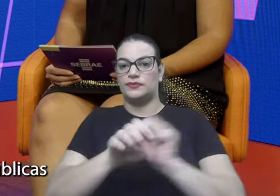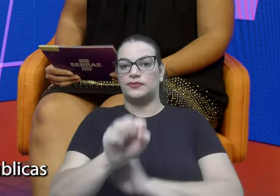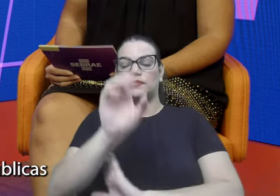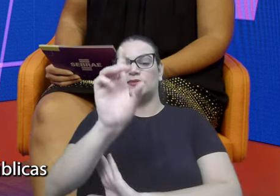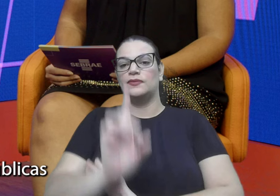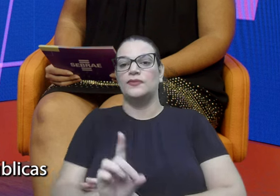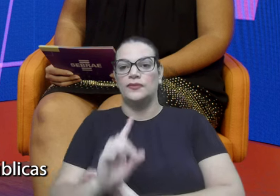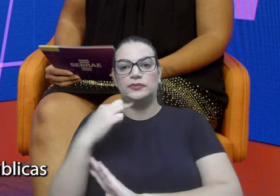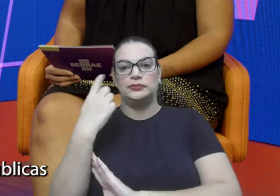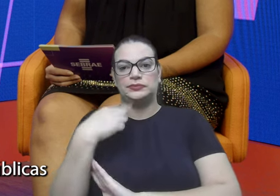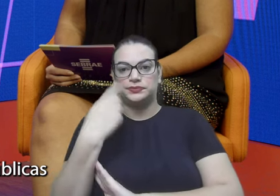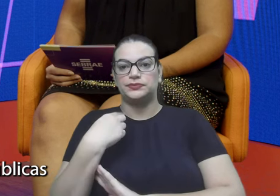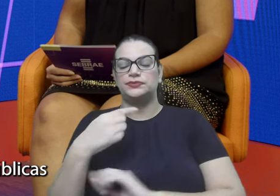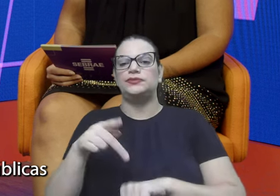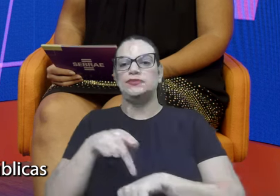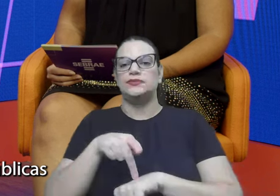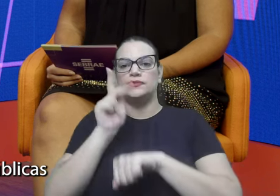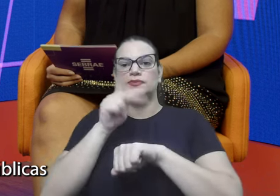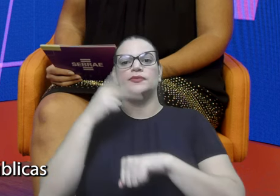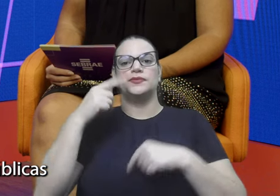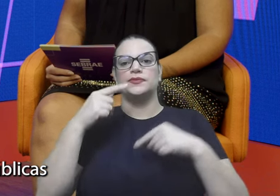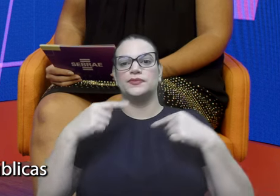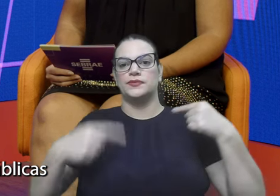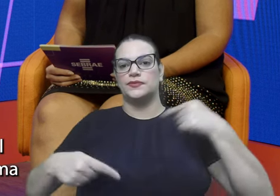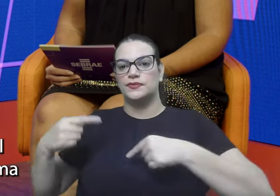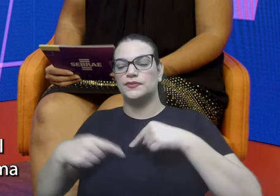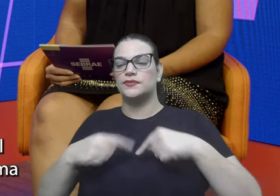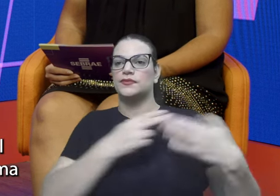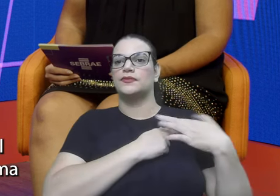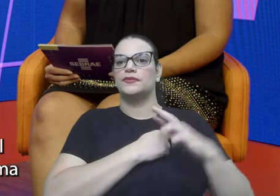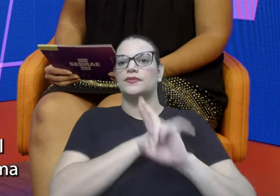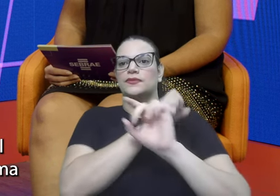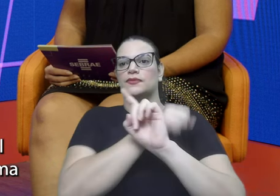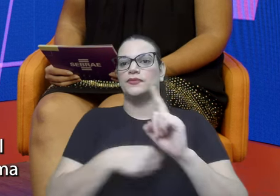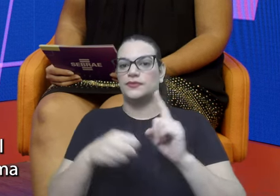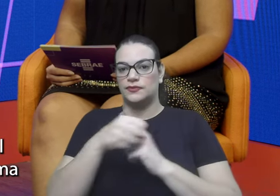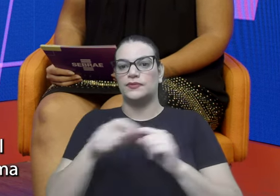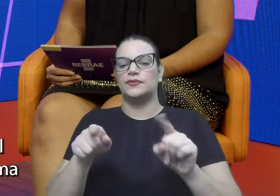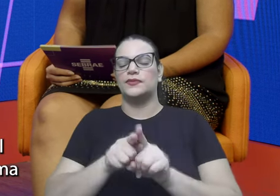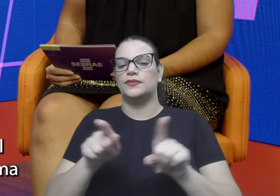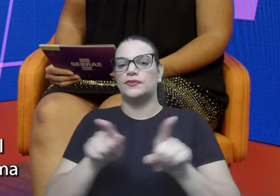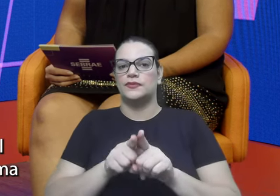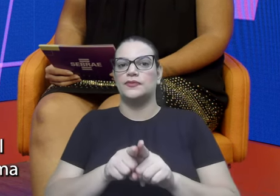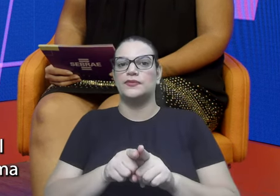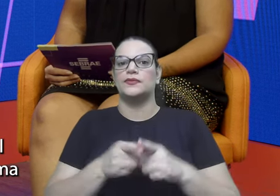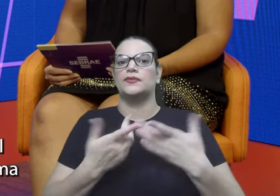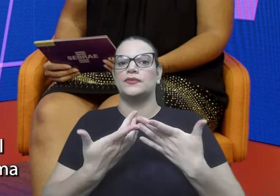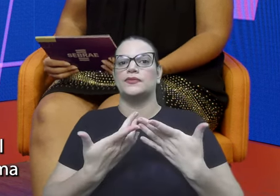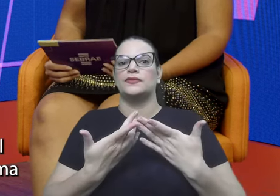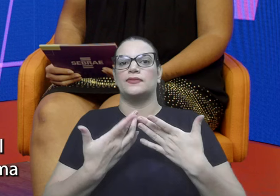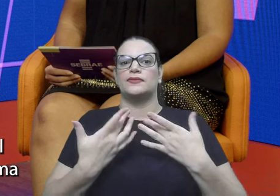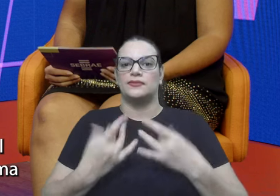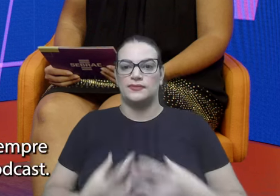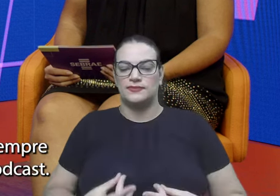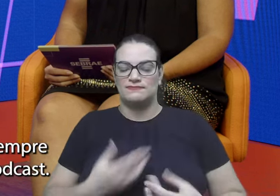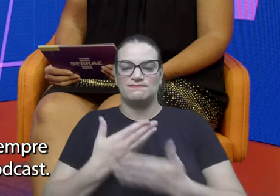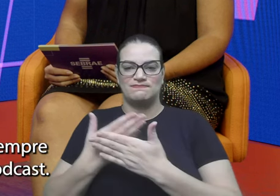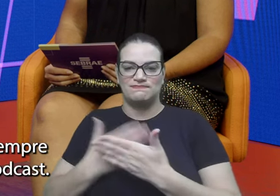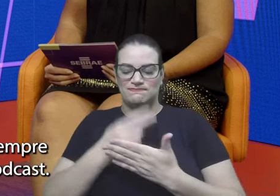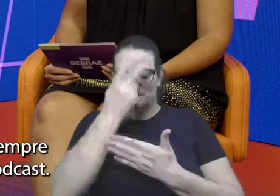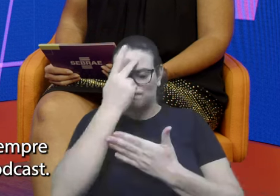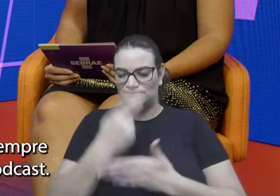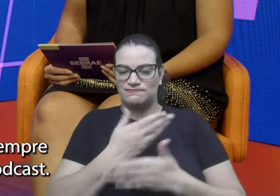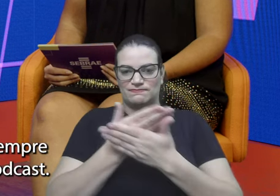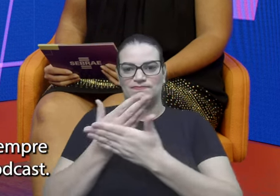formada em direito pós-graduanda em políticas públicas e responsabilidade social e uma autodidata nesse tema que eu